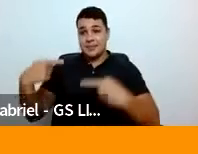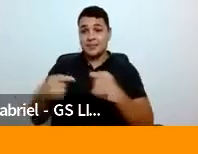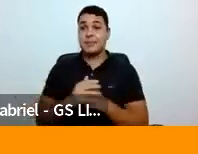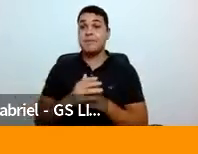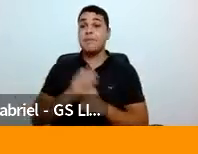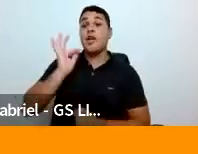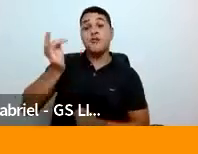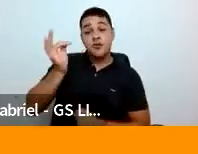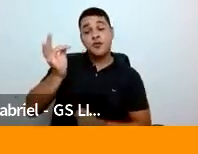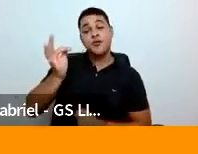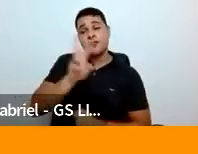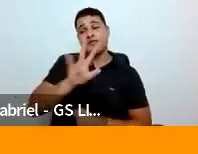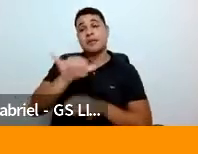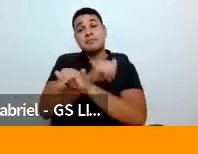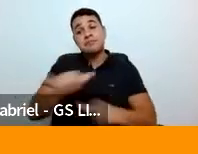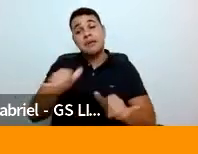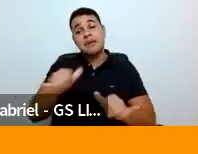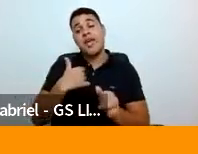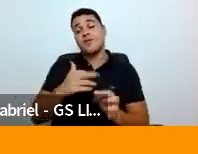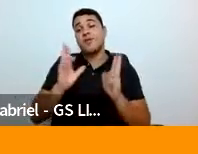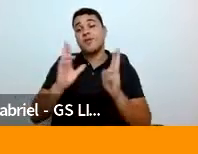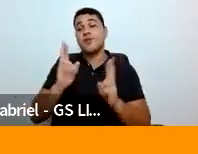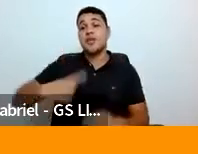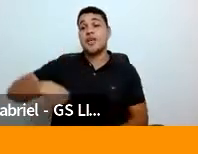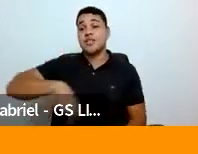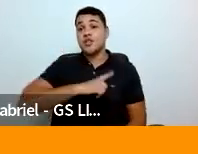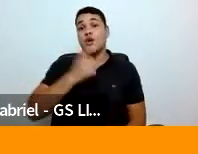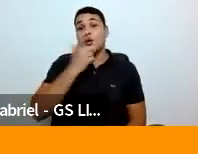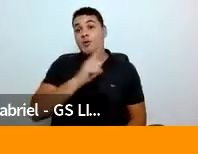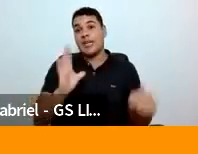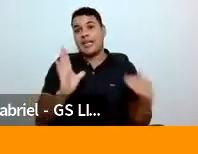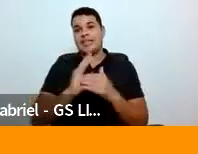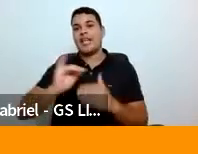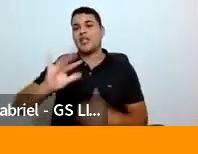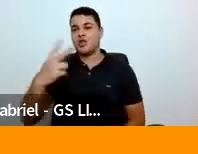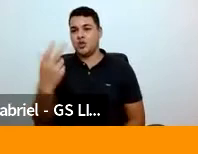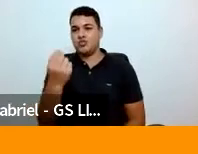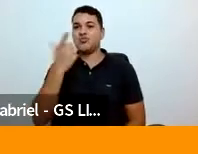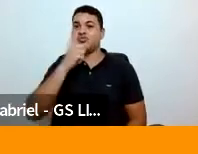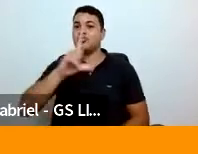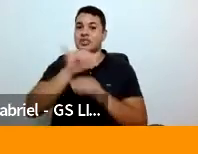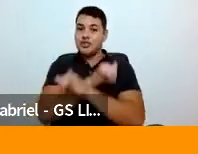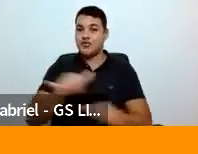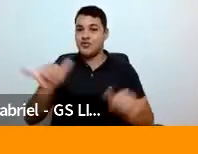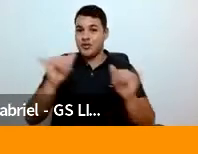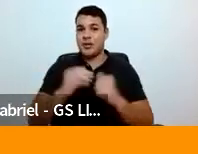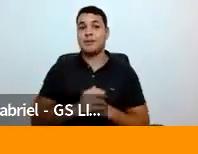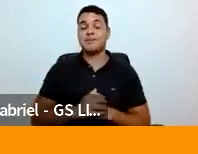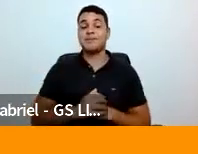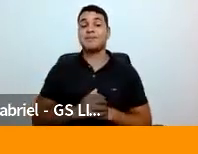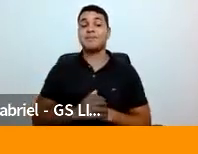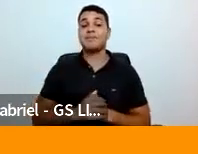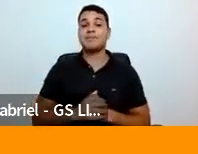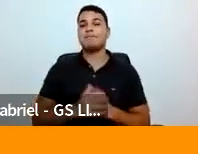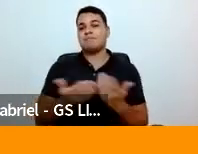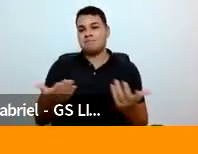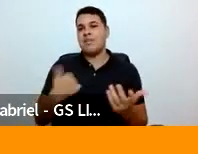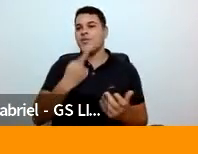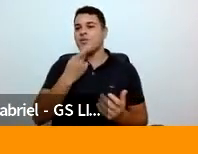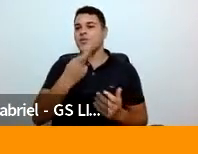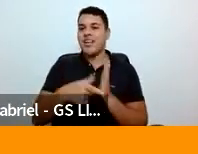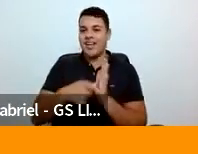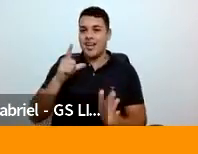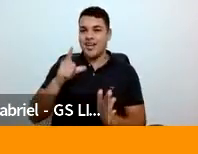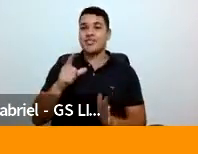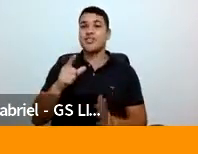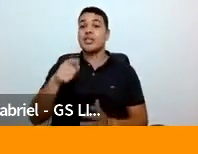para que isso ainda aconteça até o final do primeiro semestre, né? Como eu falei, a gente teve esse marco muito importante, né, para as nossas pautas